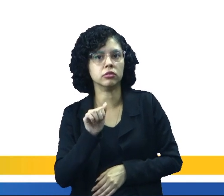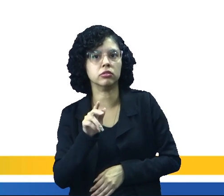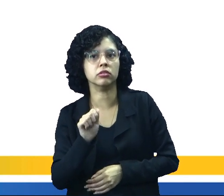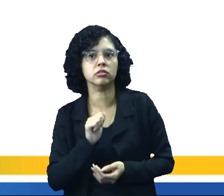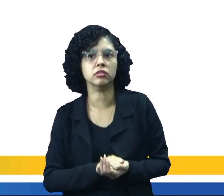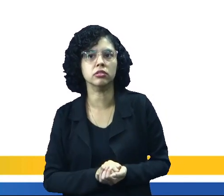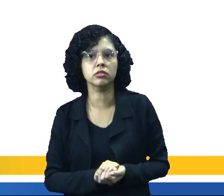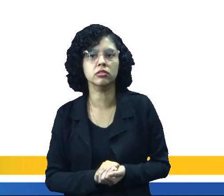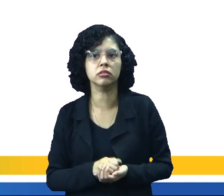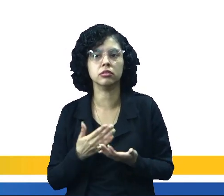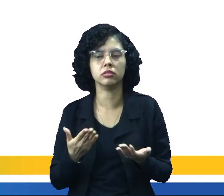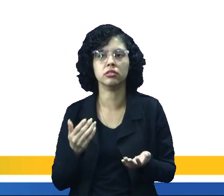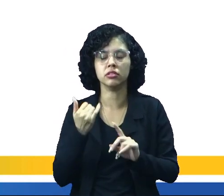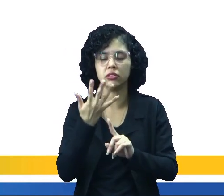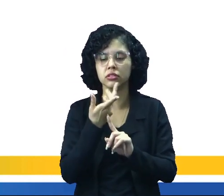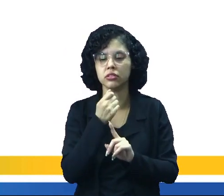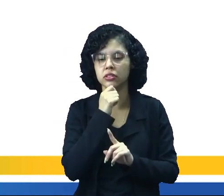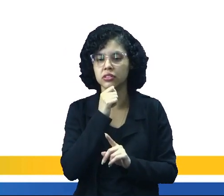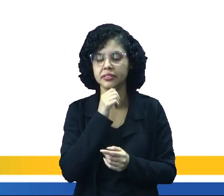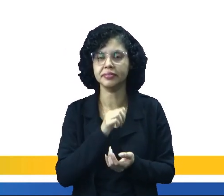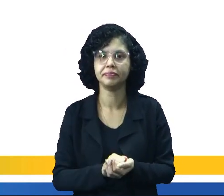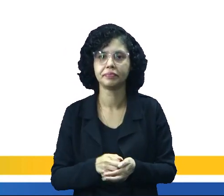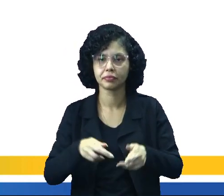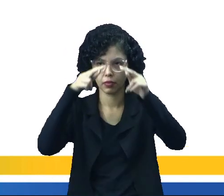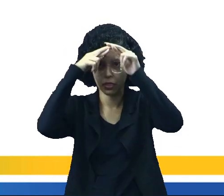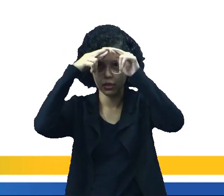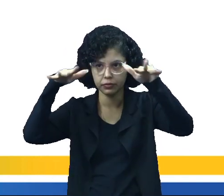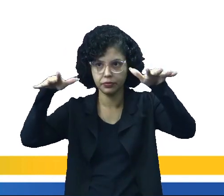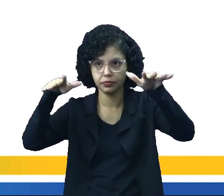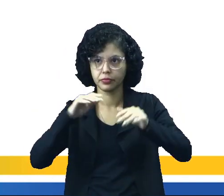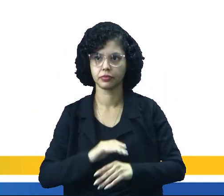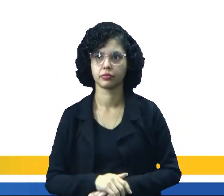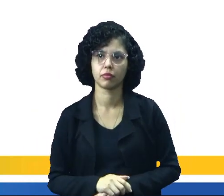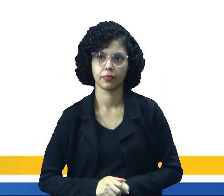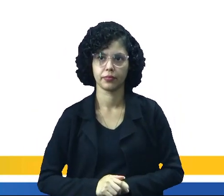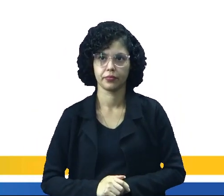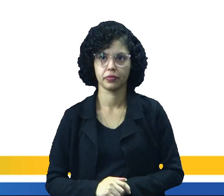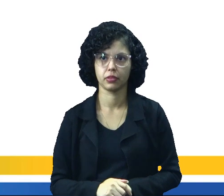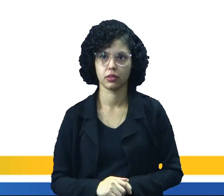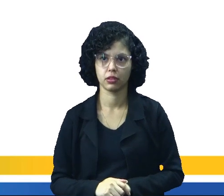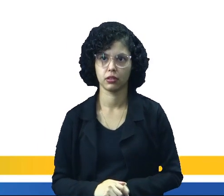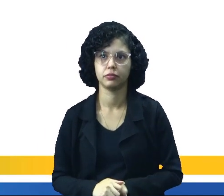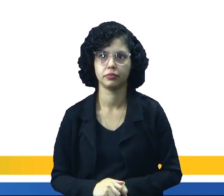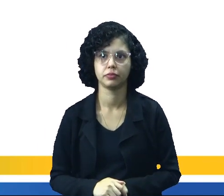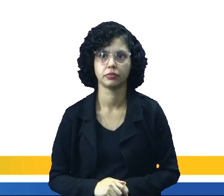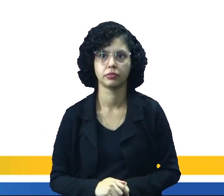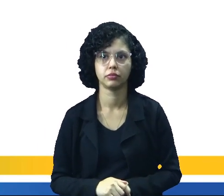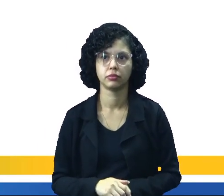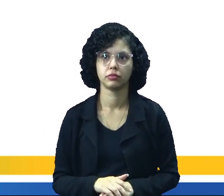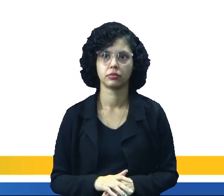Botticelli, artista renascentista, beleza?